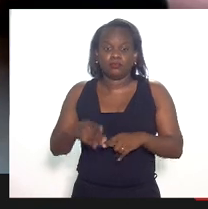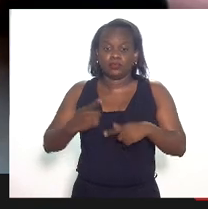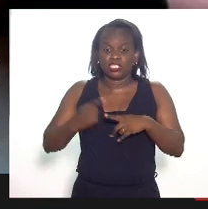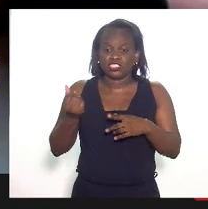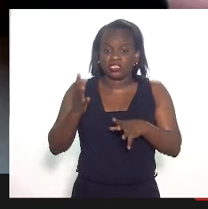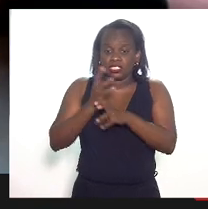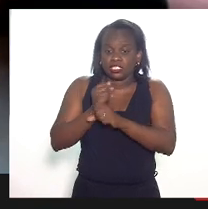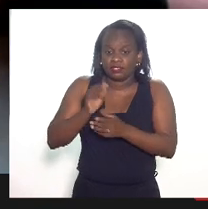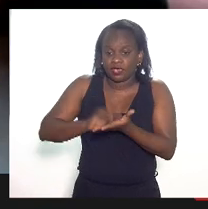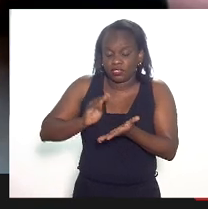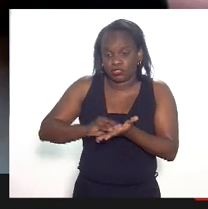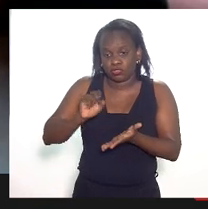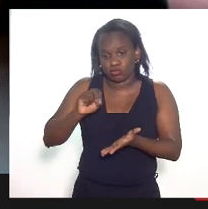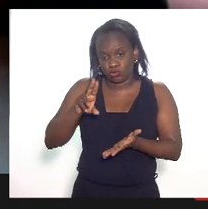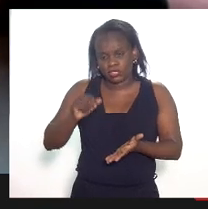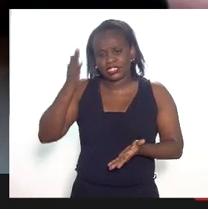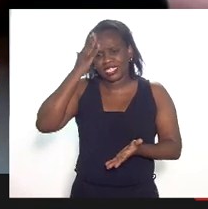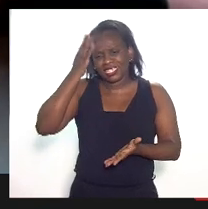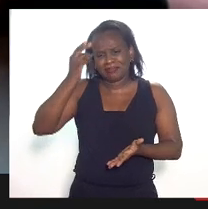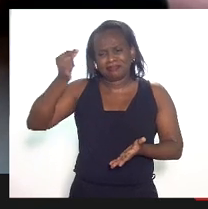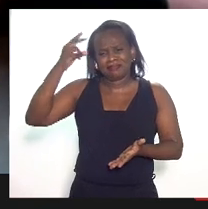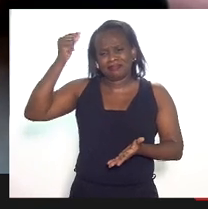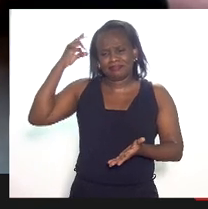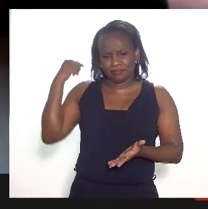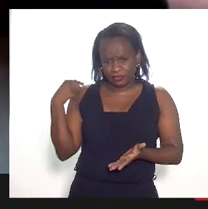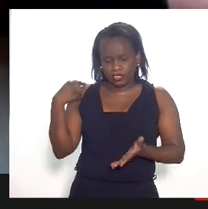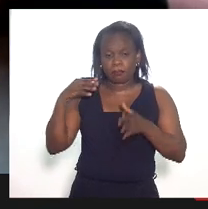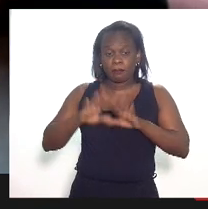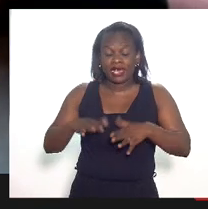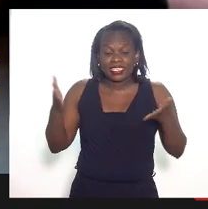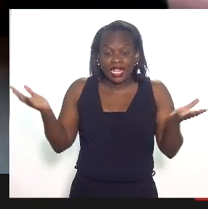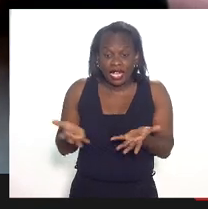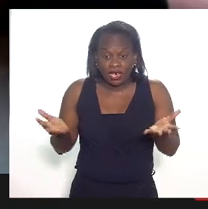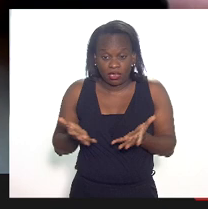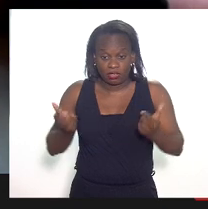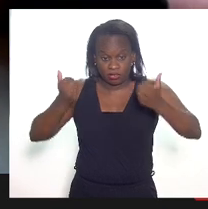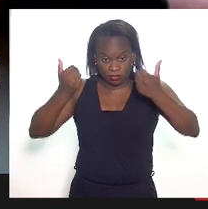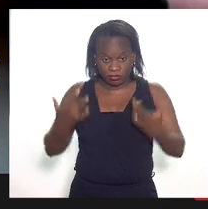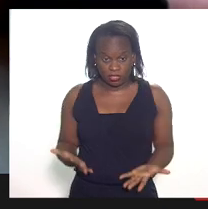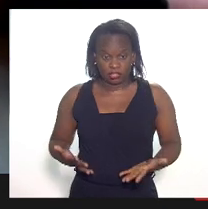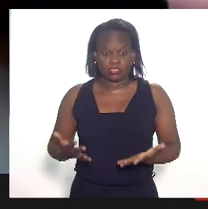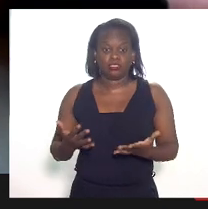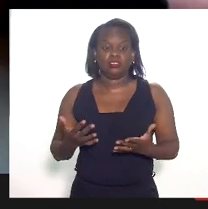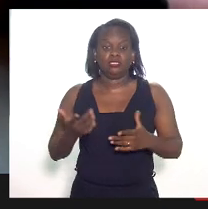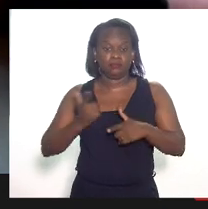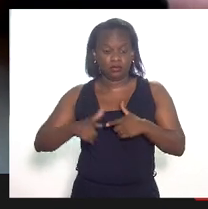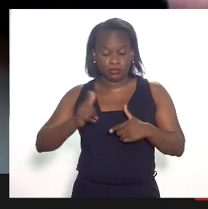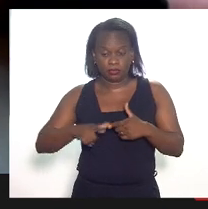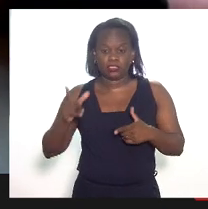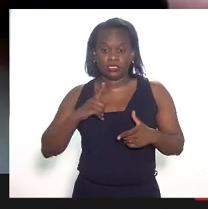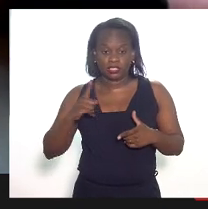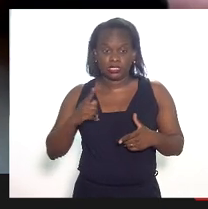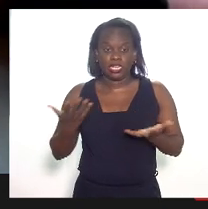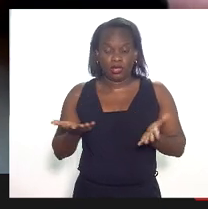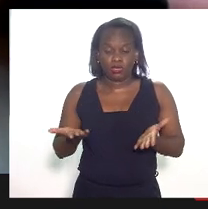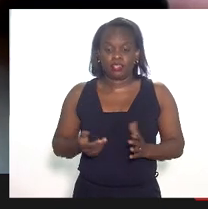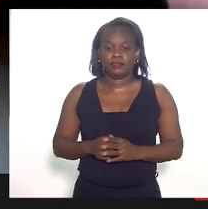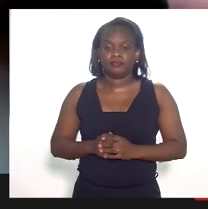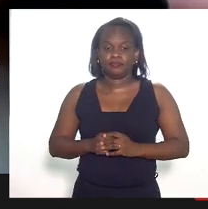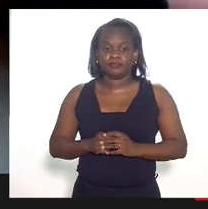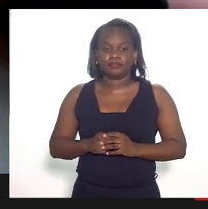do SUS. Então, nós sabemos que isso é antigo. Mas vamos lá o momento agora do problema dessa pauta agora,